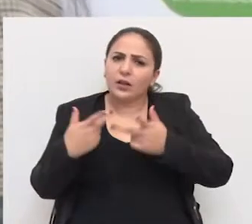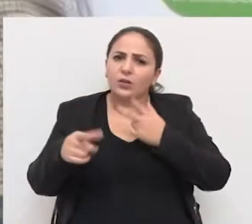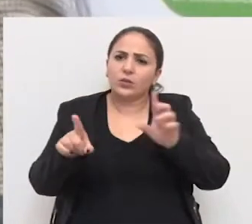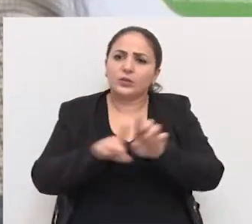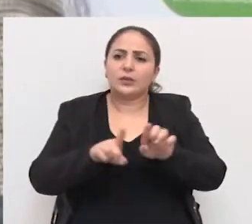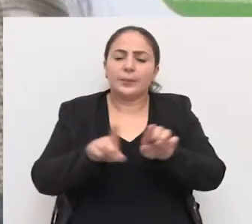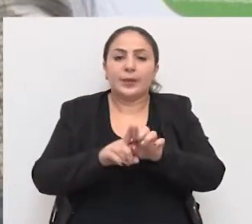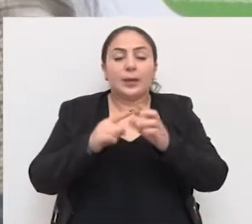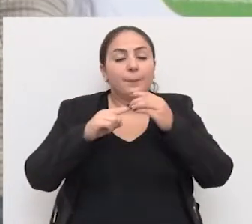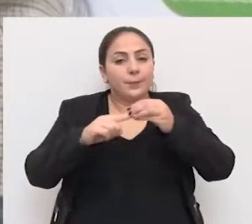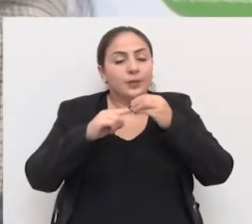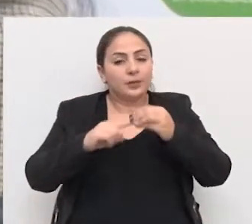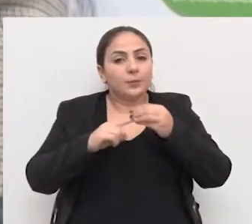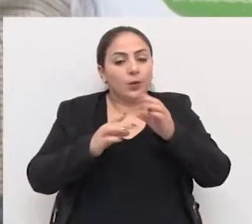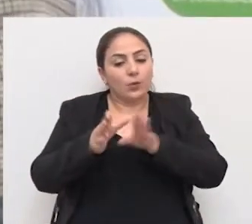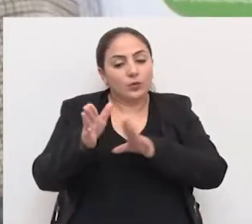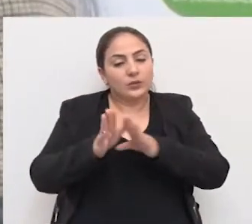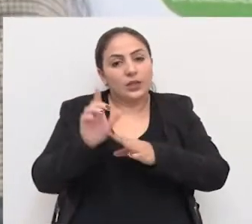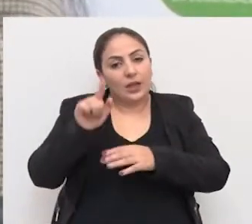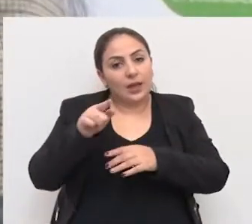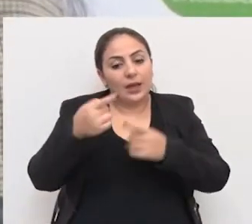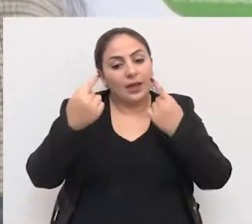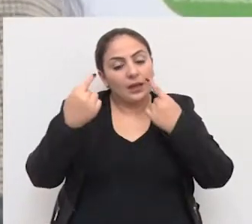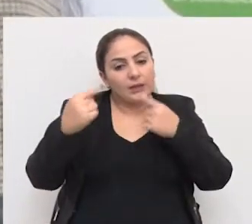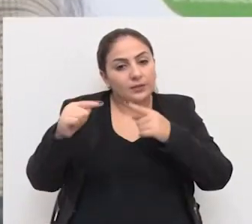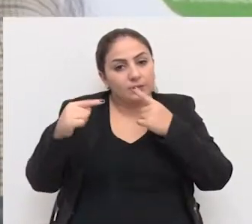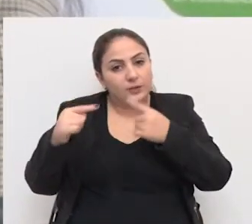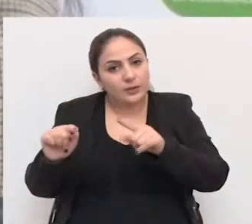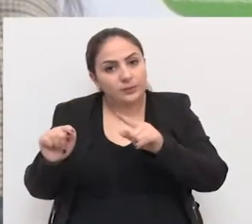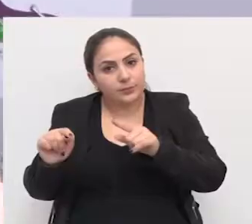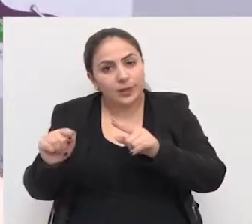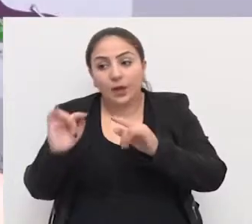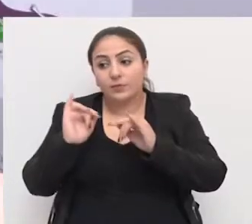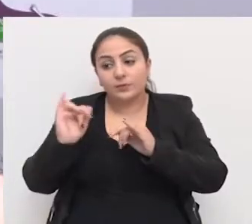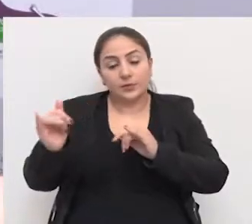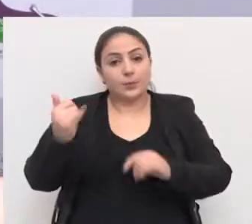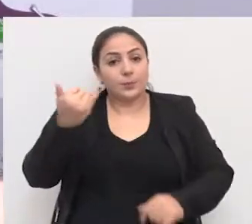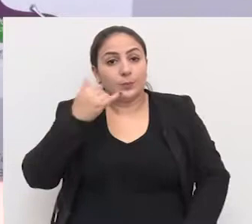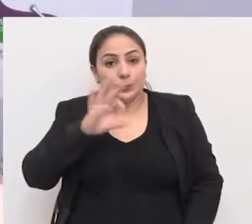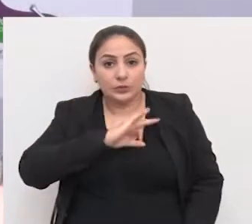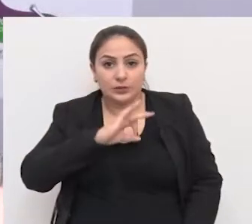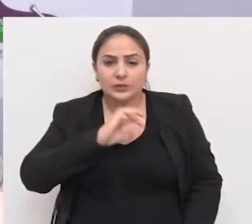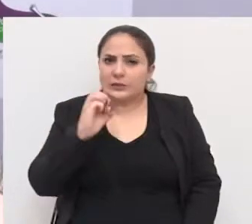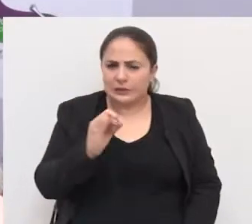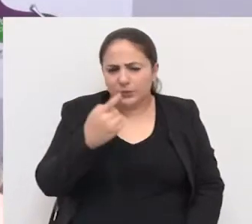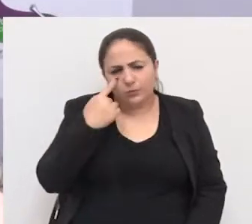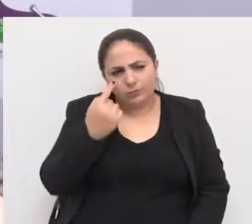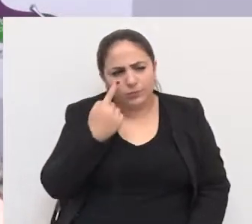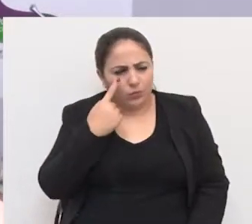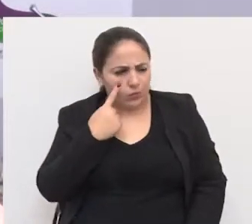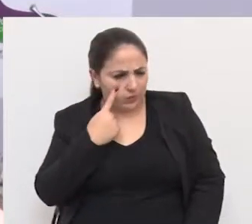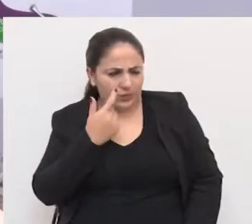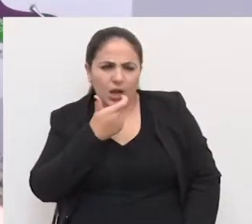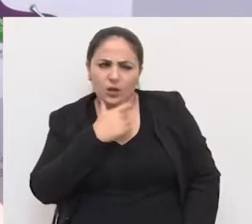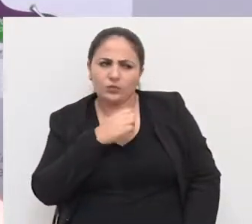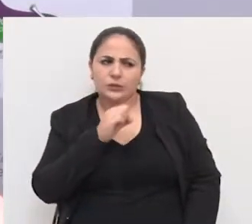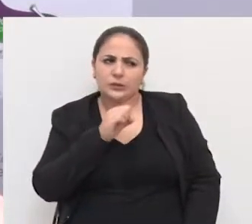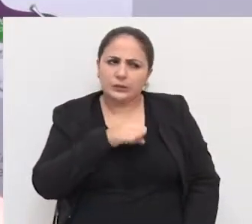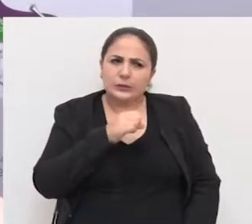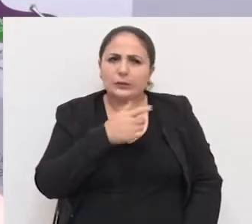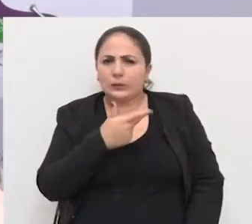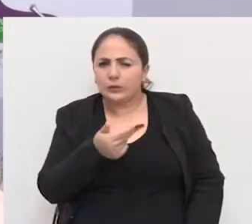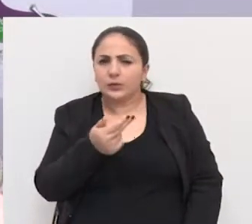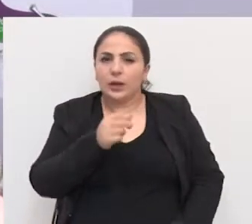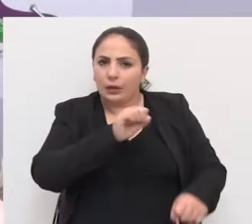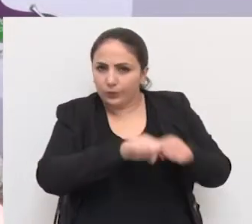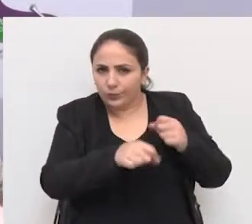encerrou afirmando que a principal orientação é denunciar. Quando se tem alguma suspeita, que se faça uma denúncia através do Disque